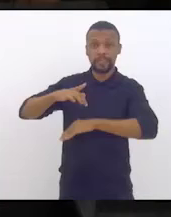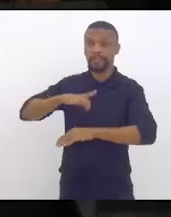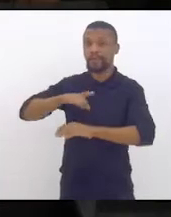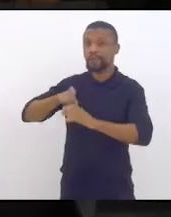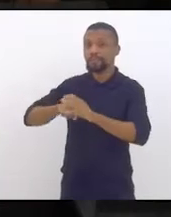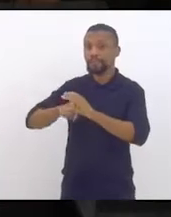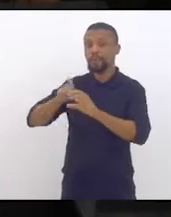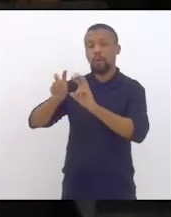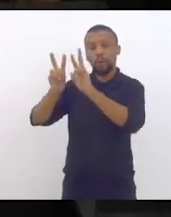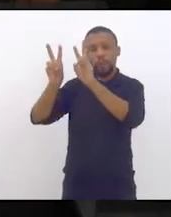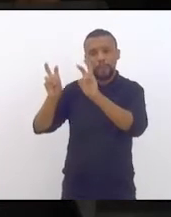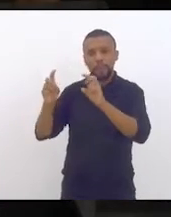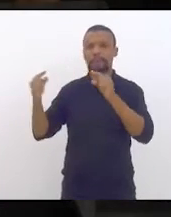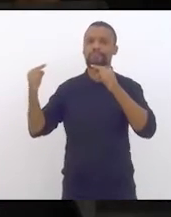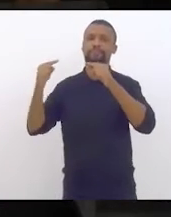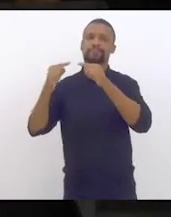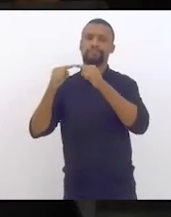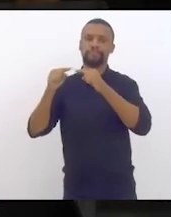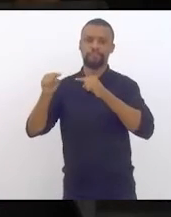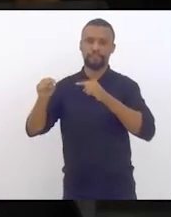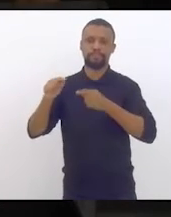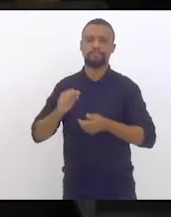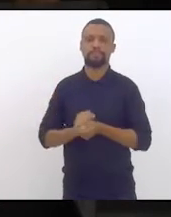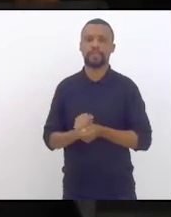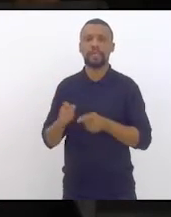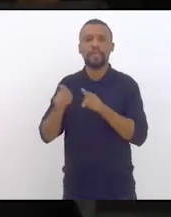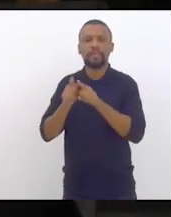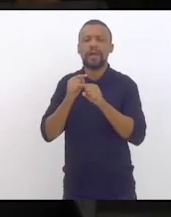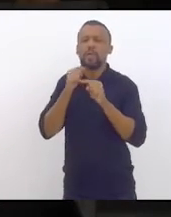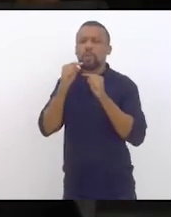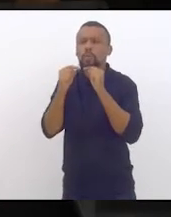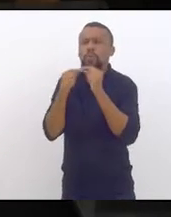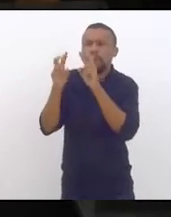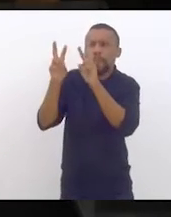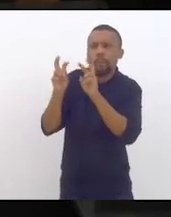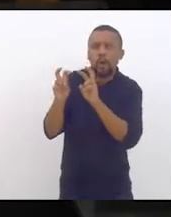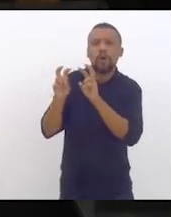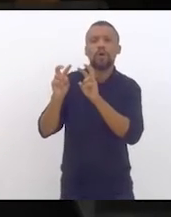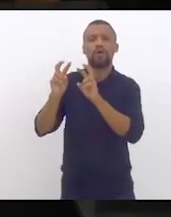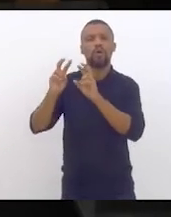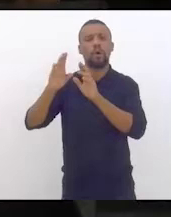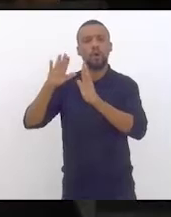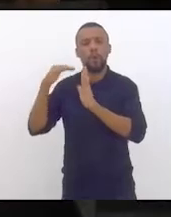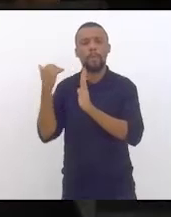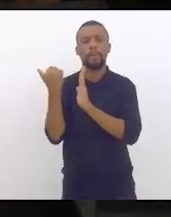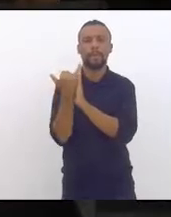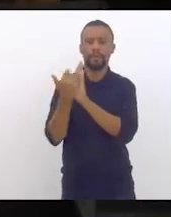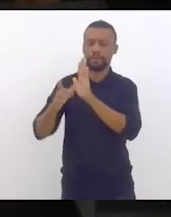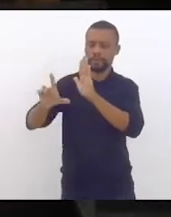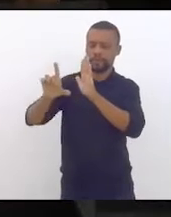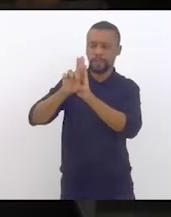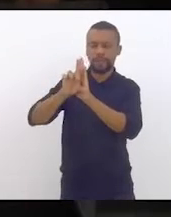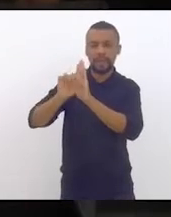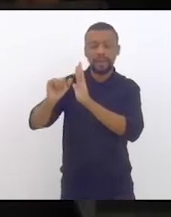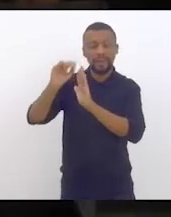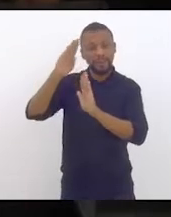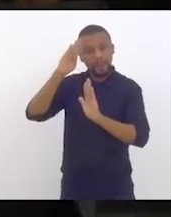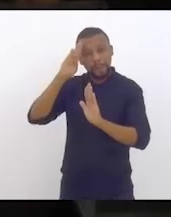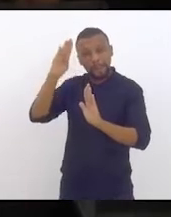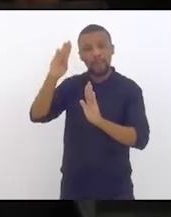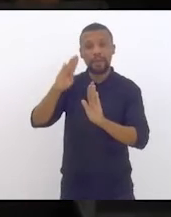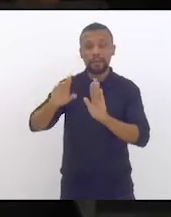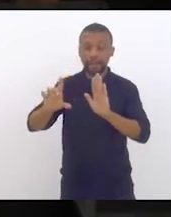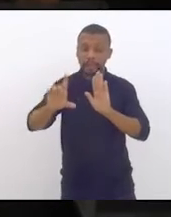o tema e as dúvidas sobre o cumprimento das leis principalmente